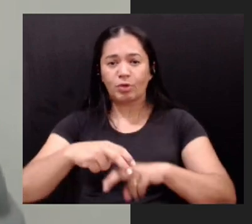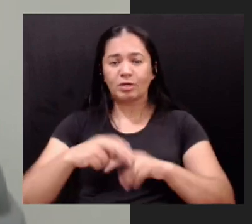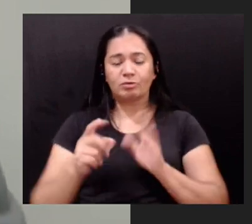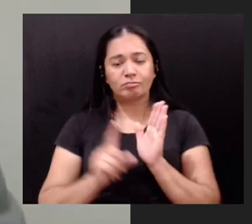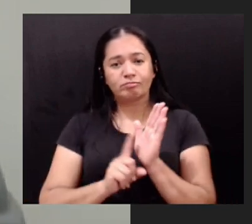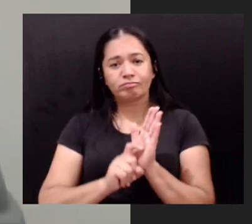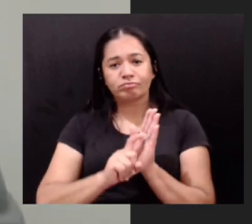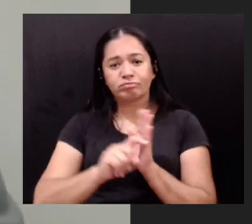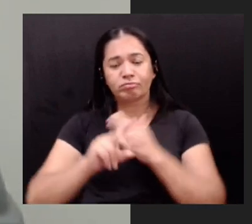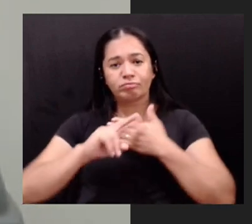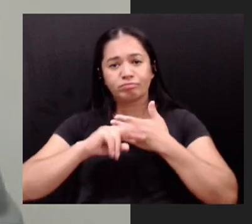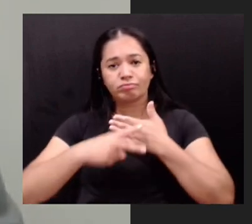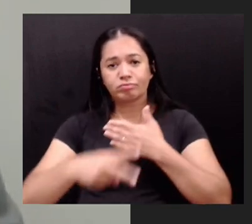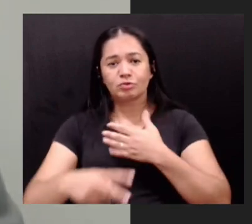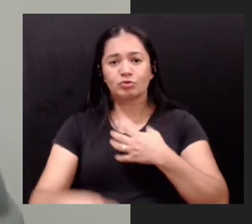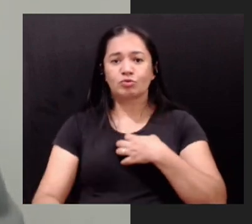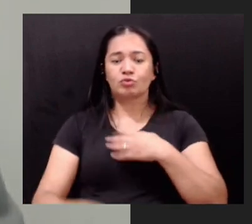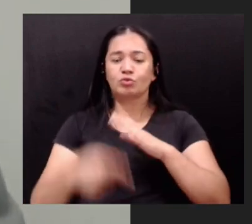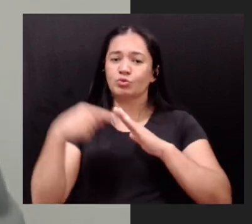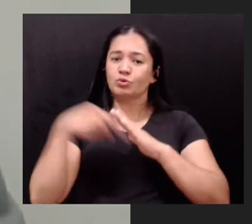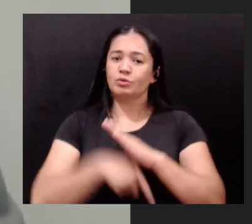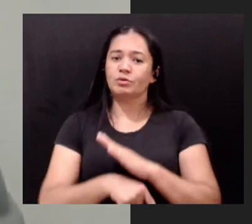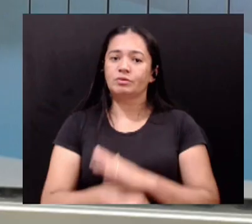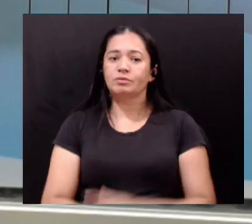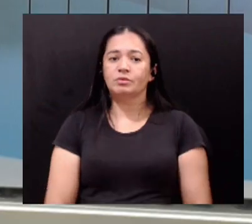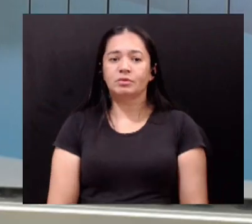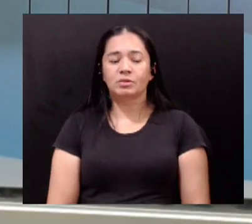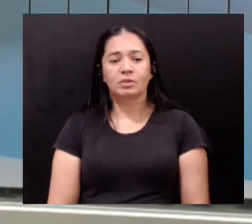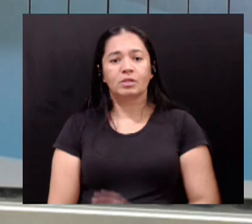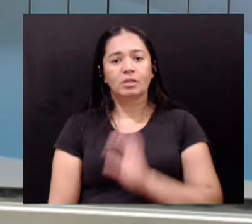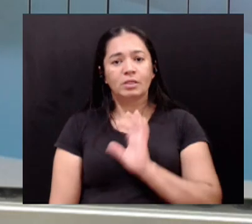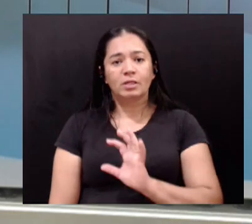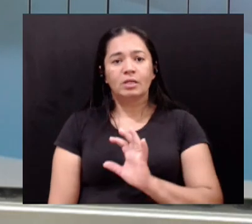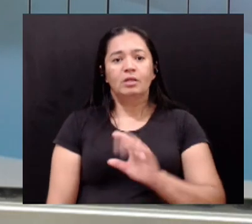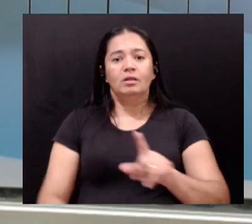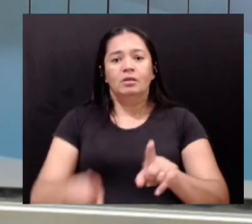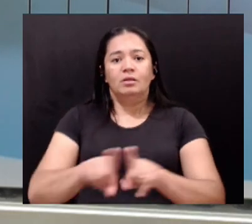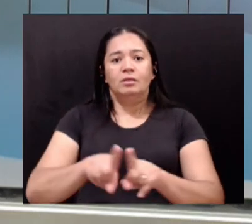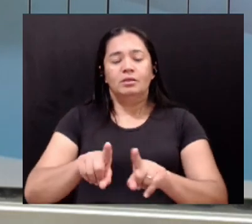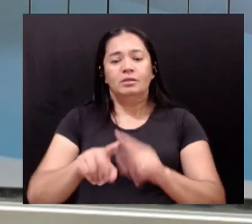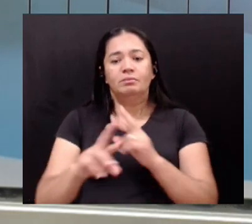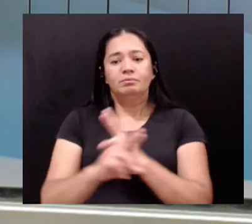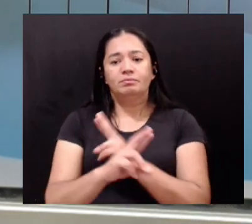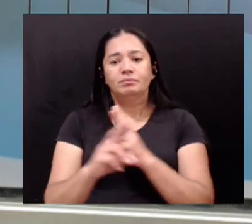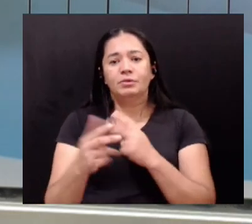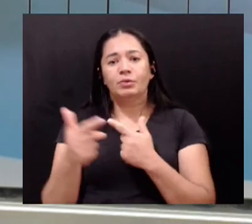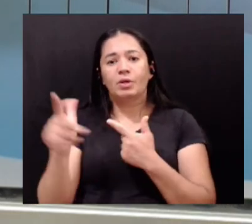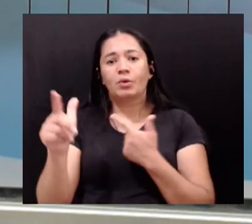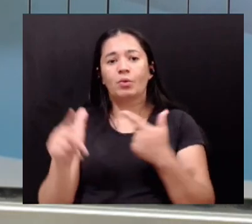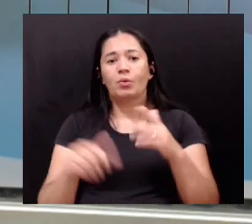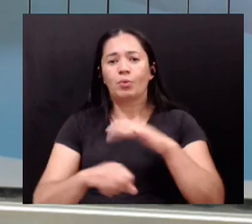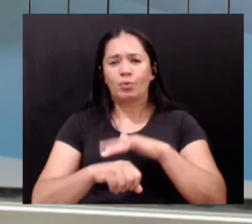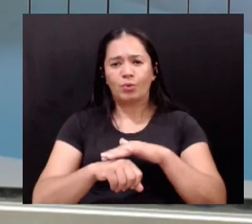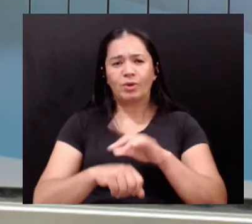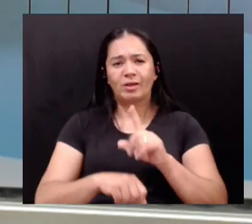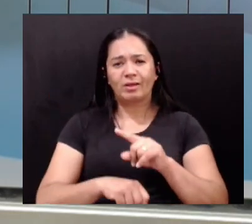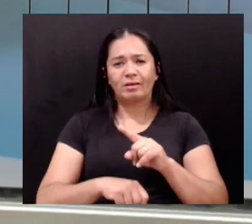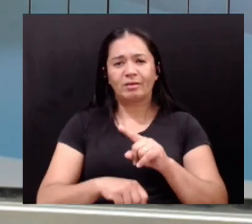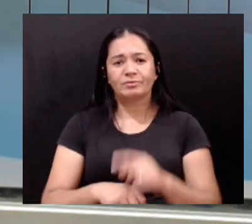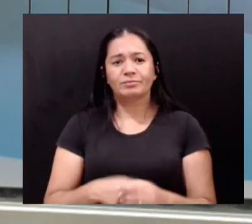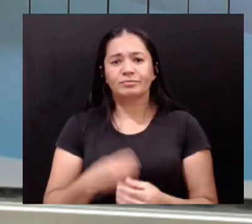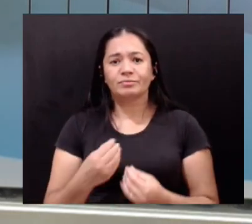crônica. Doutora, essa bactéria ela também está relacionada aí a outras doenças, né, como úlceras, né,